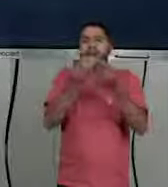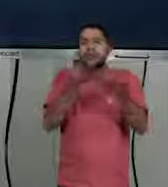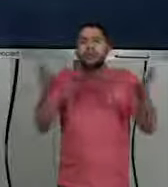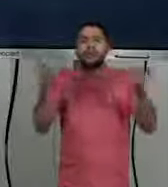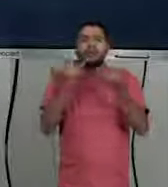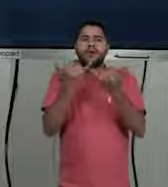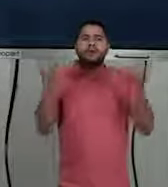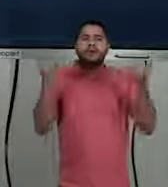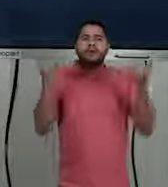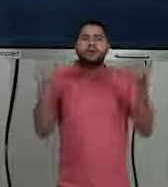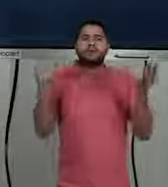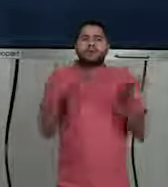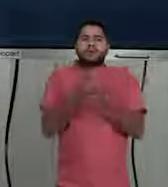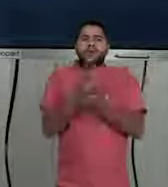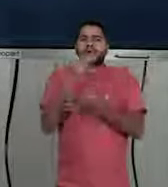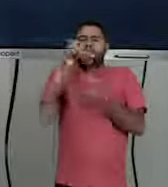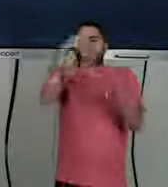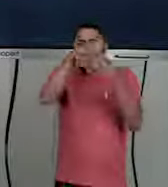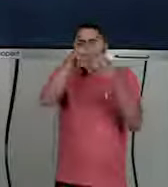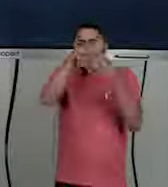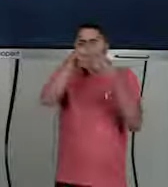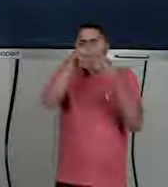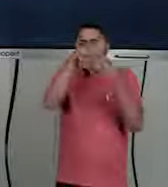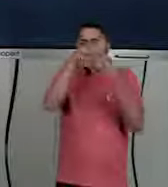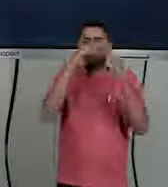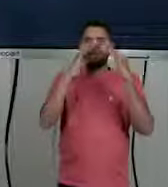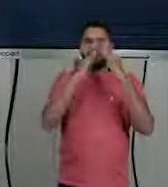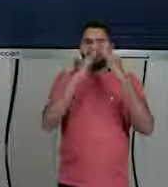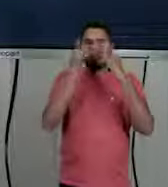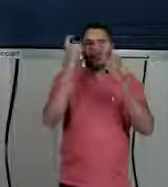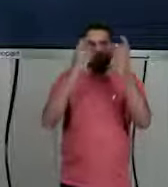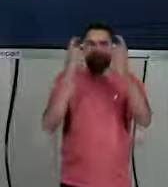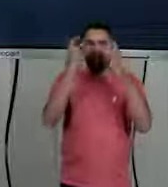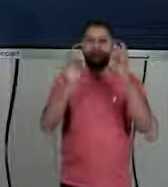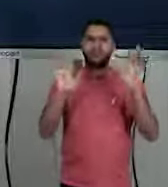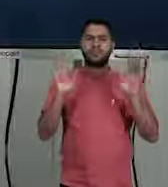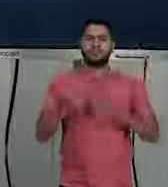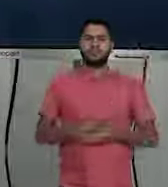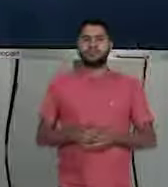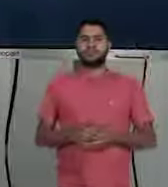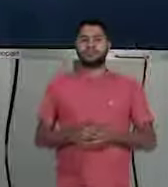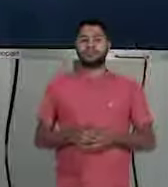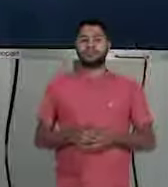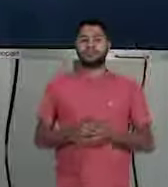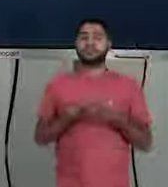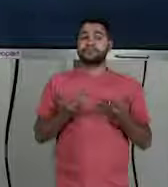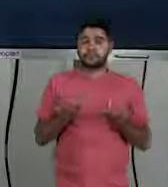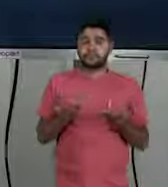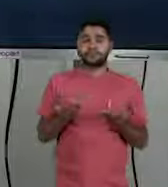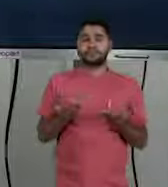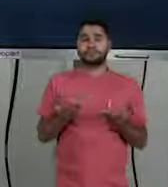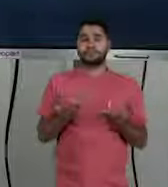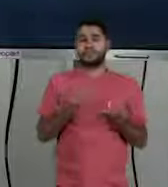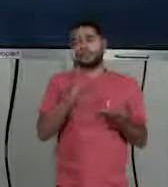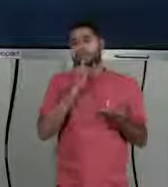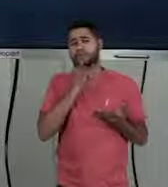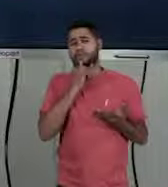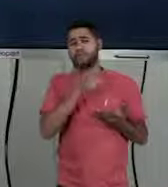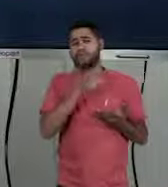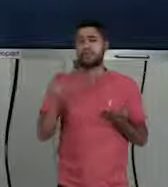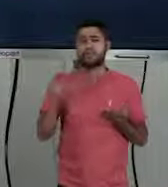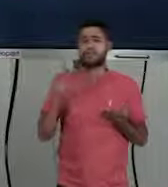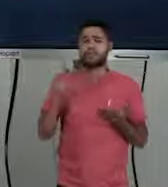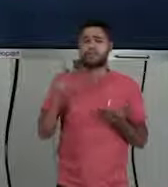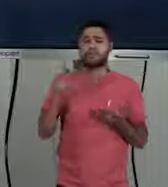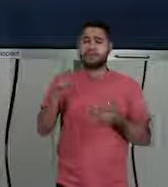não acontece dentro da sua residência, então não se preocupe com isso, tá? Não tem. Por isso que não importa se você pega um